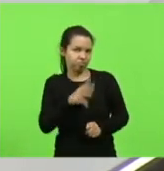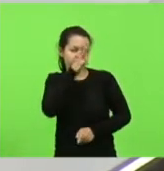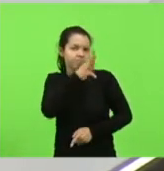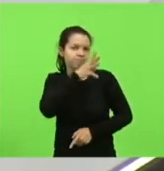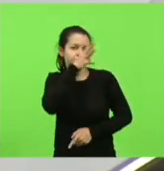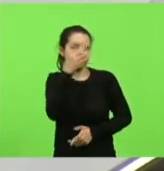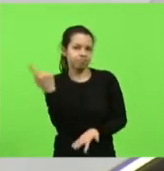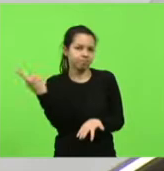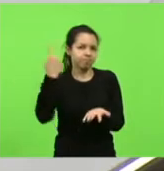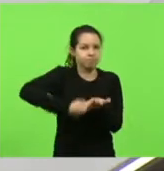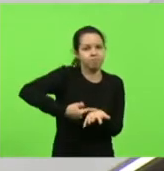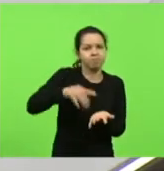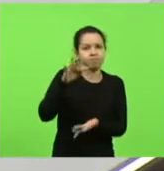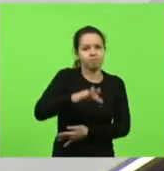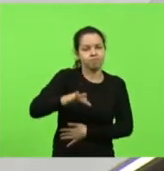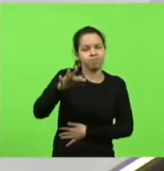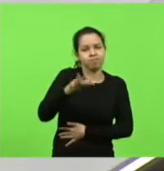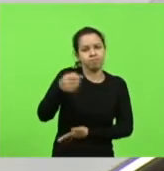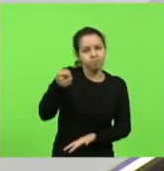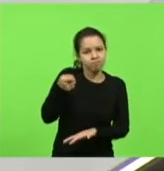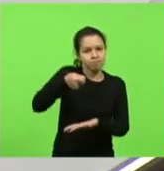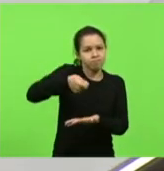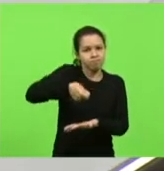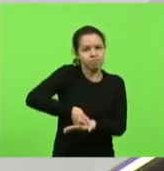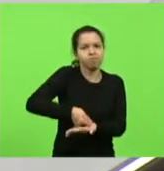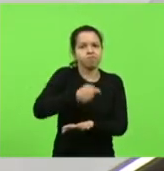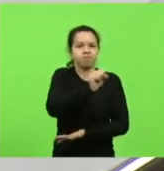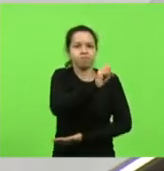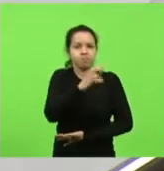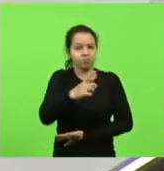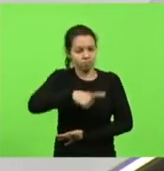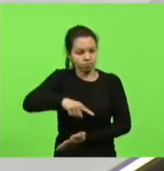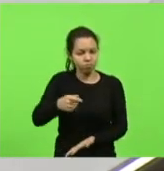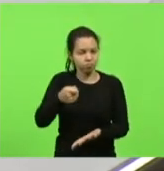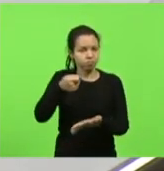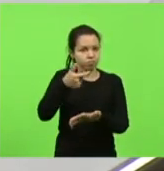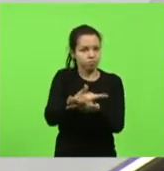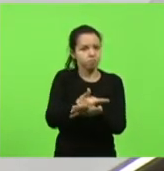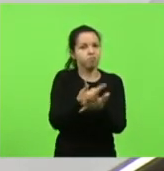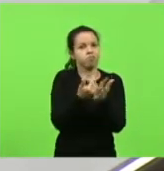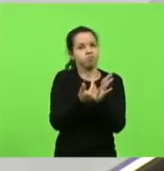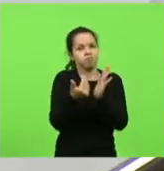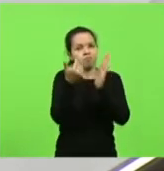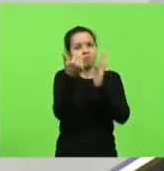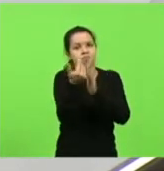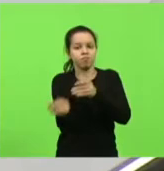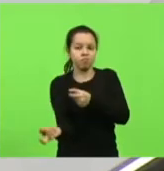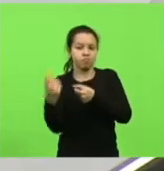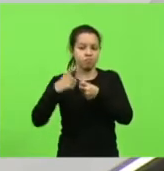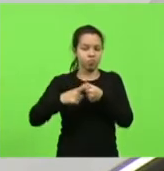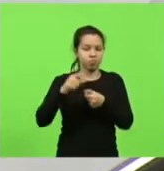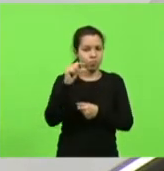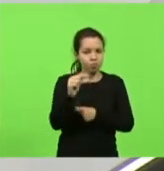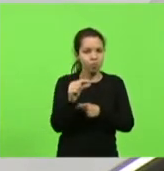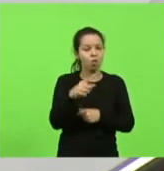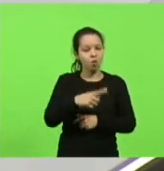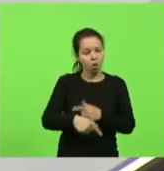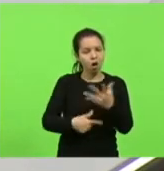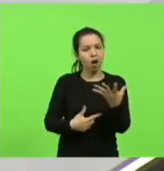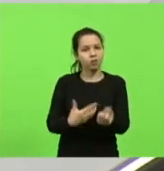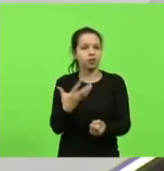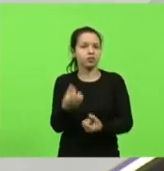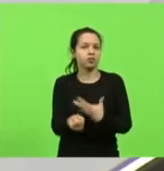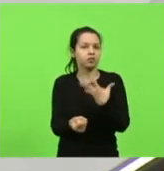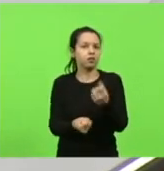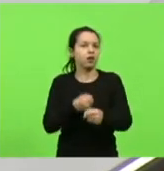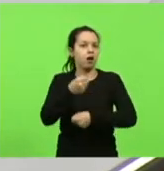pacto federativo impõe a Santa Catarina. Nós pagamos muito, volta muito pouco e aceitamos isso ano a ano. Outro dia falei aqui, é um